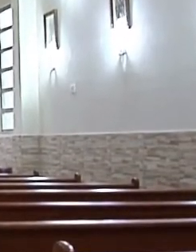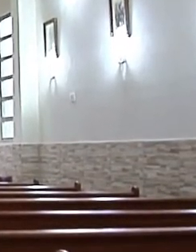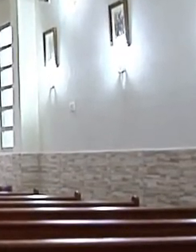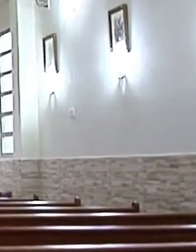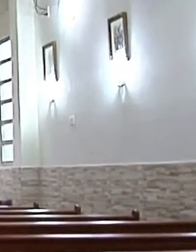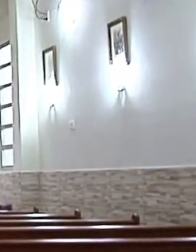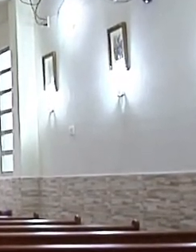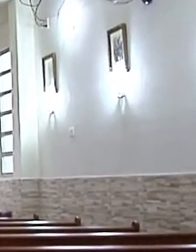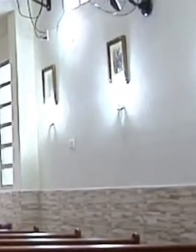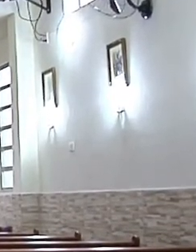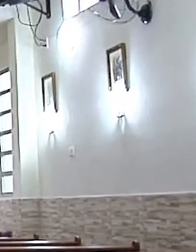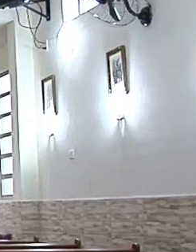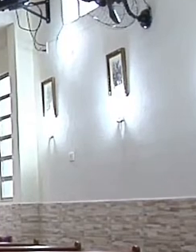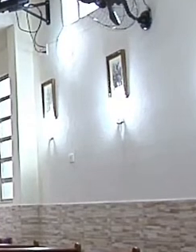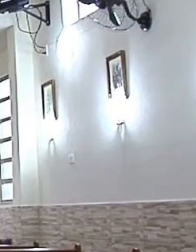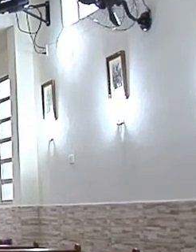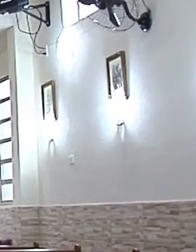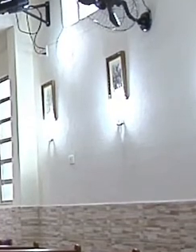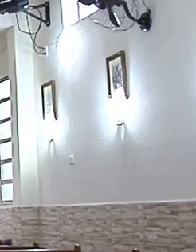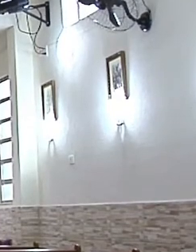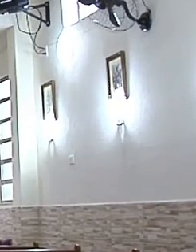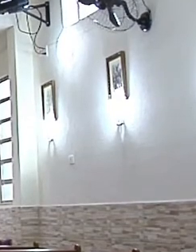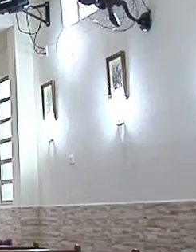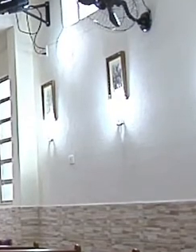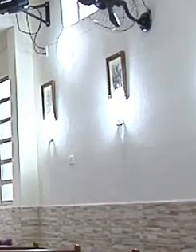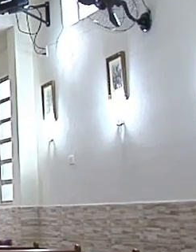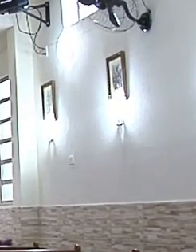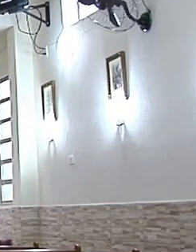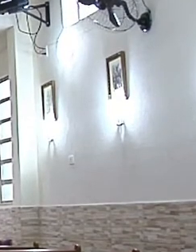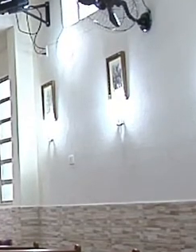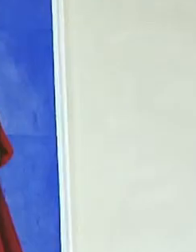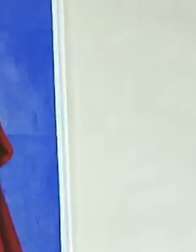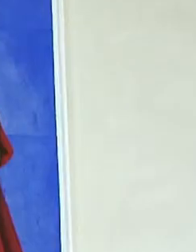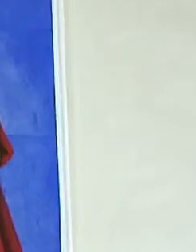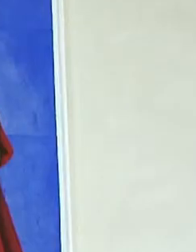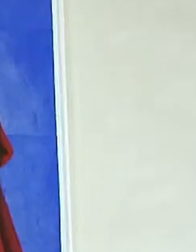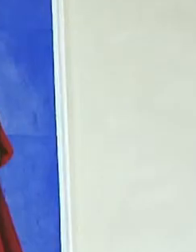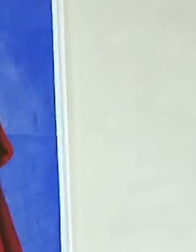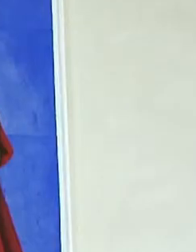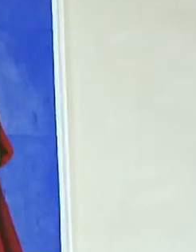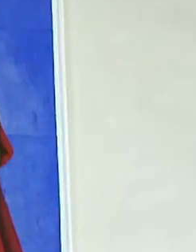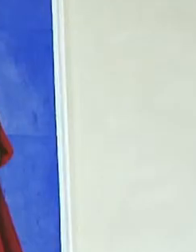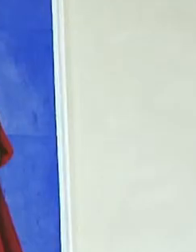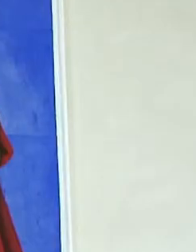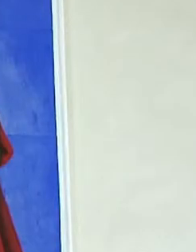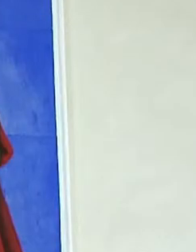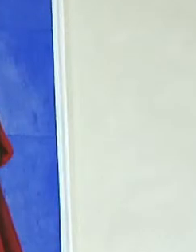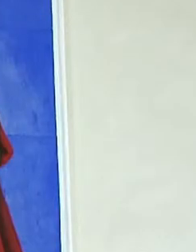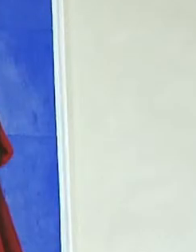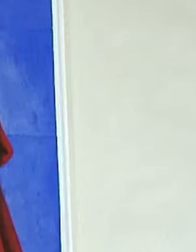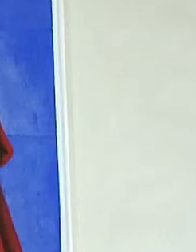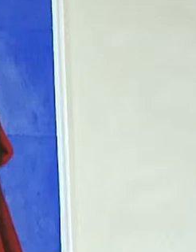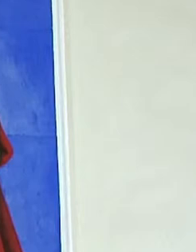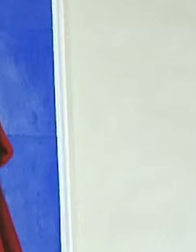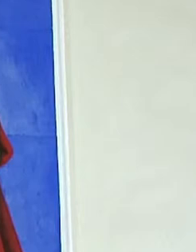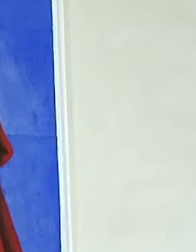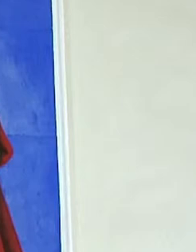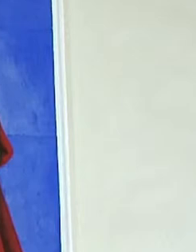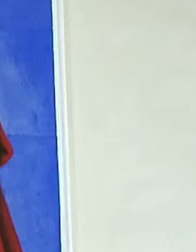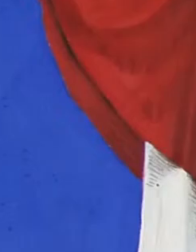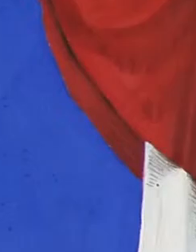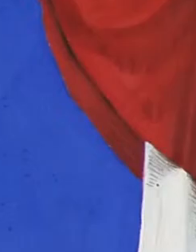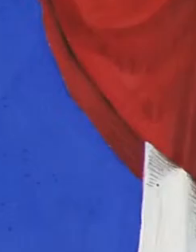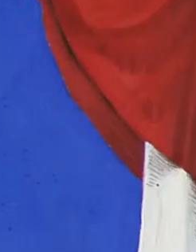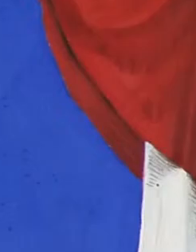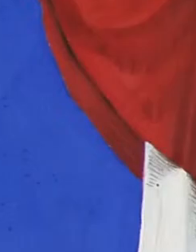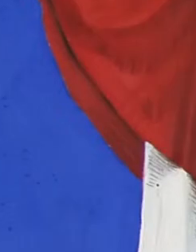coisa, eles veem ali. É claro, o belo atrai, né? A beleza atrai. Então, eu fico contente de tê-la.